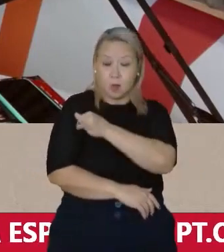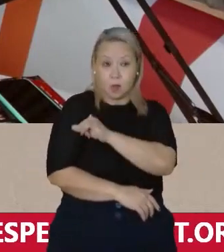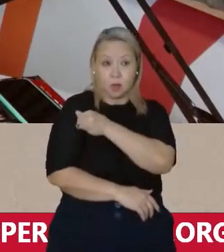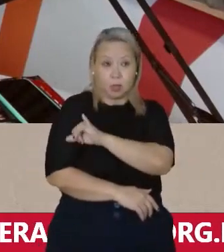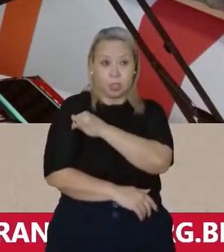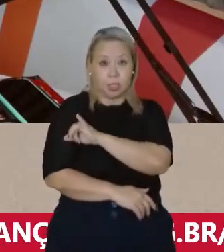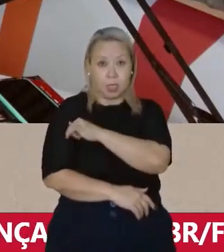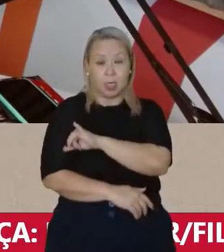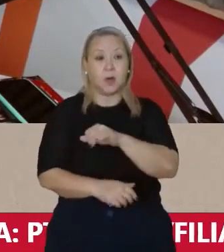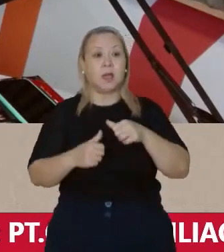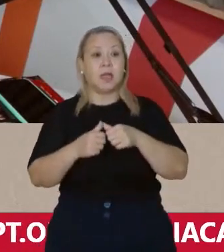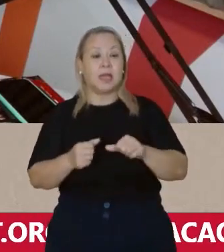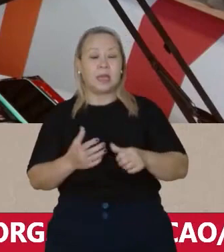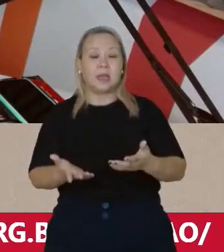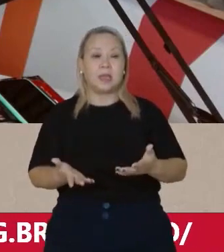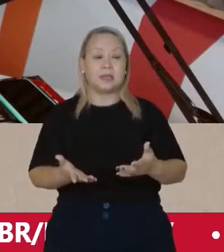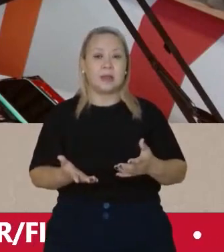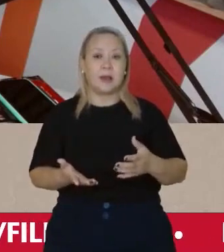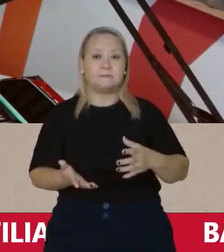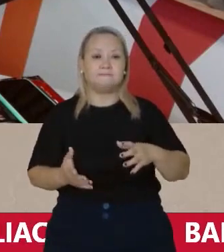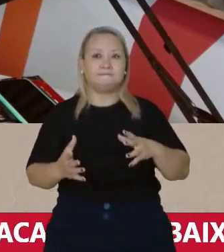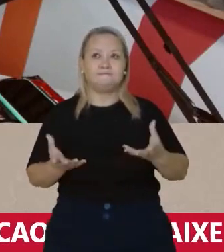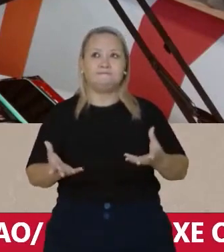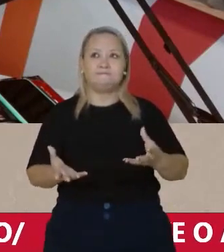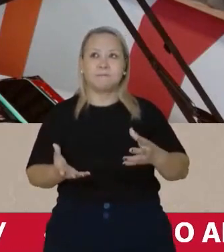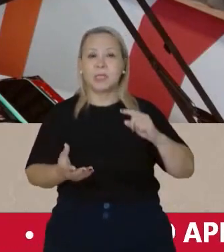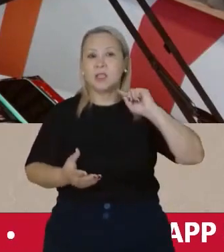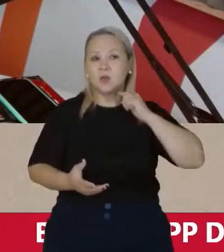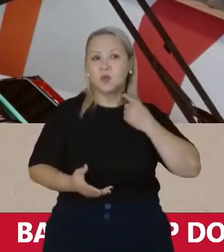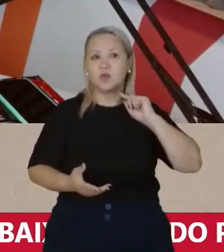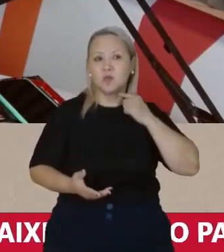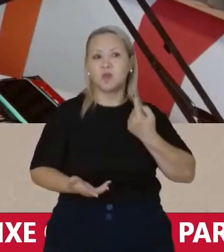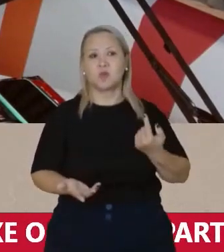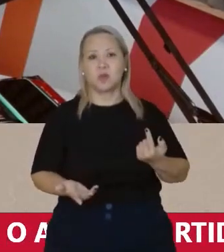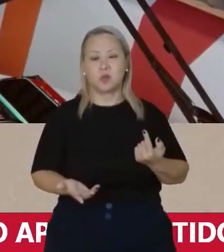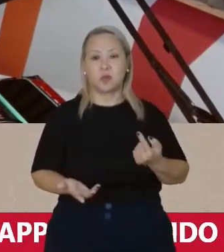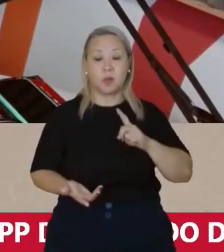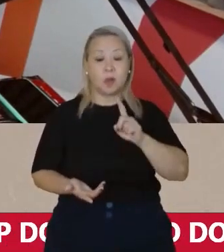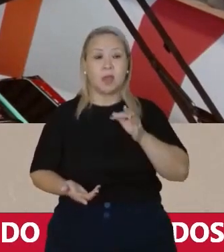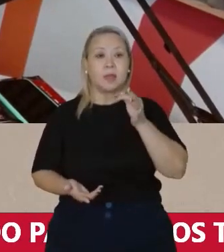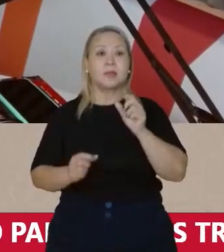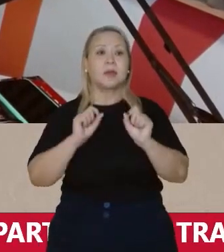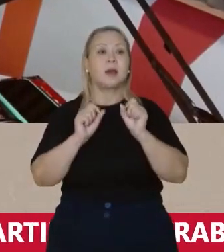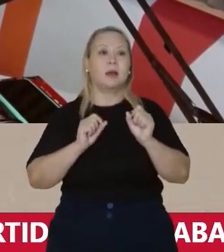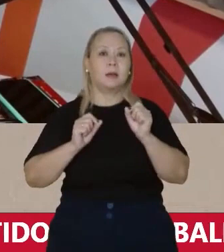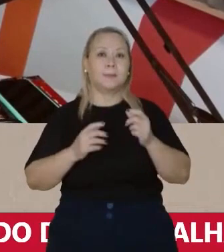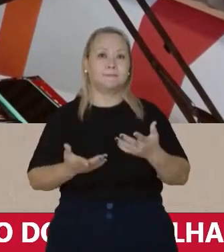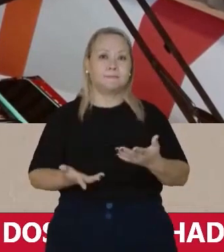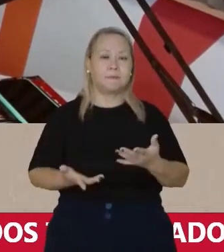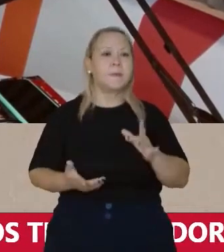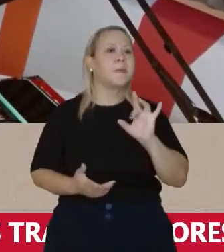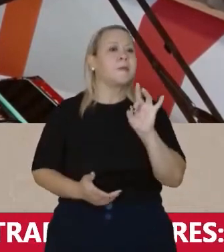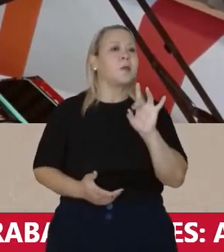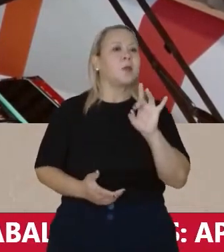Janeiro está poluído e possuído. Uhum. Será que